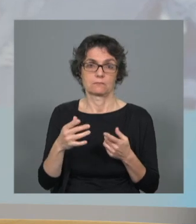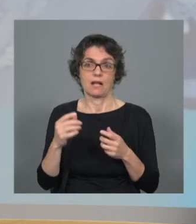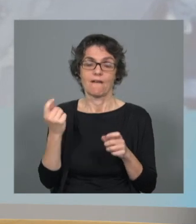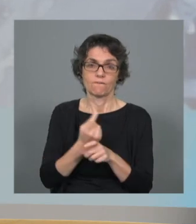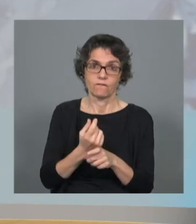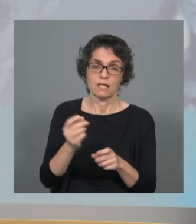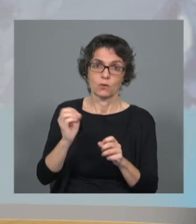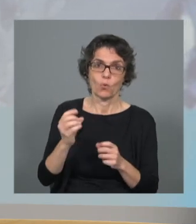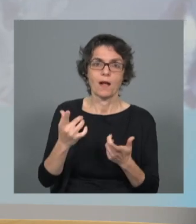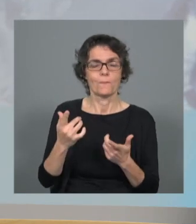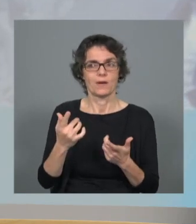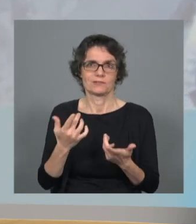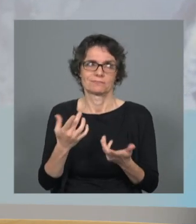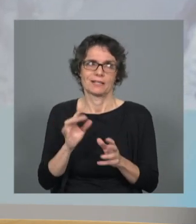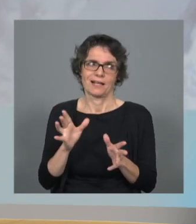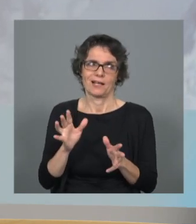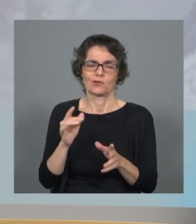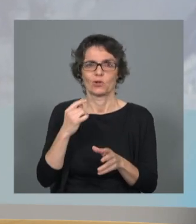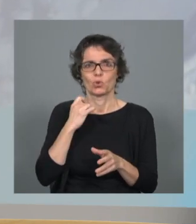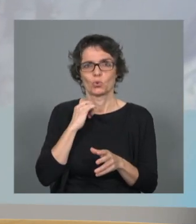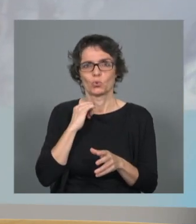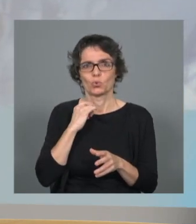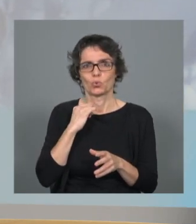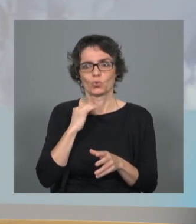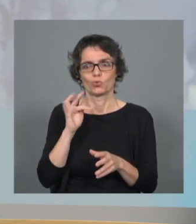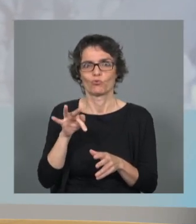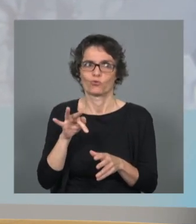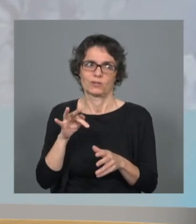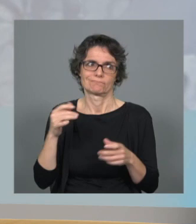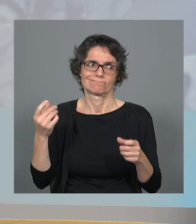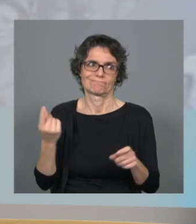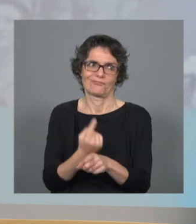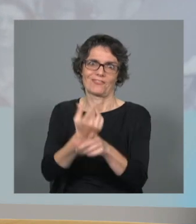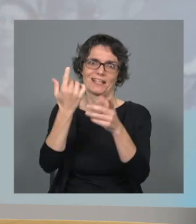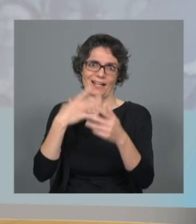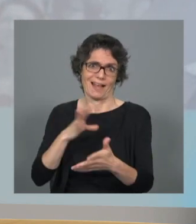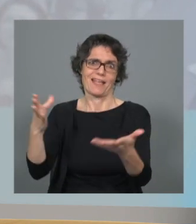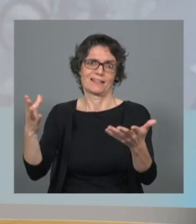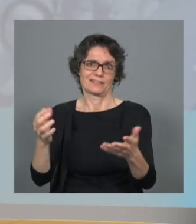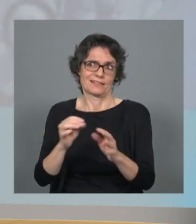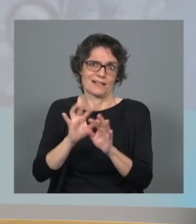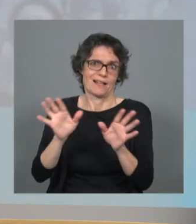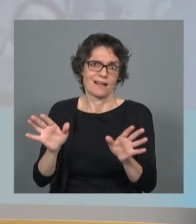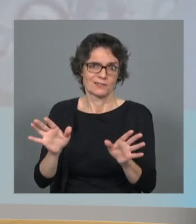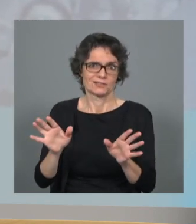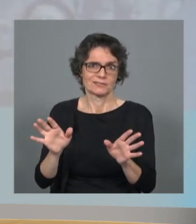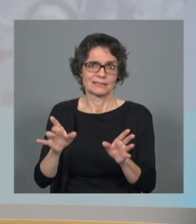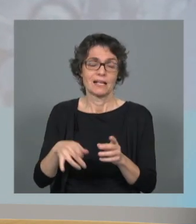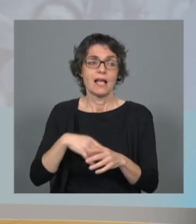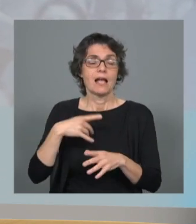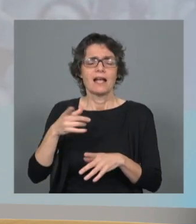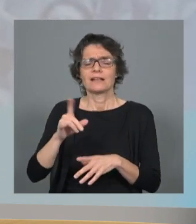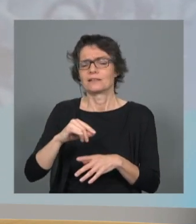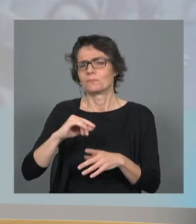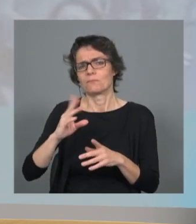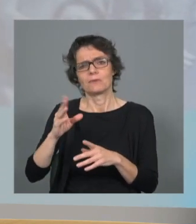festas, hão de querer comemorar de alguma maneira o seu fim de ciclo. Para além de tudo